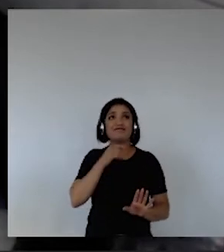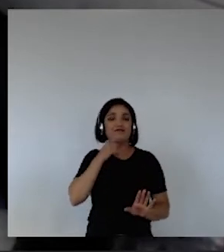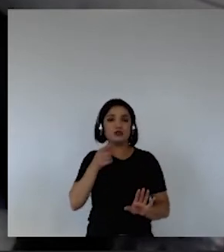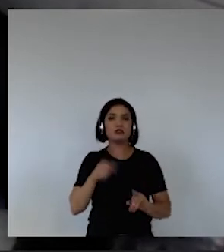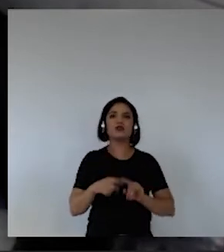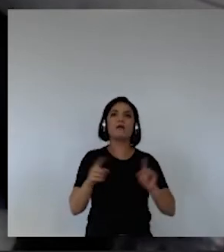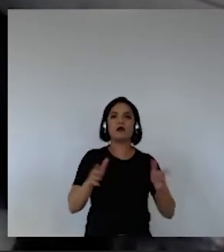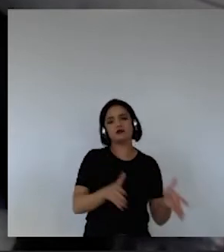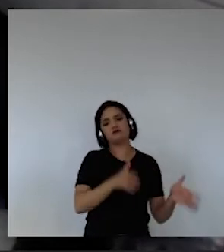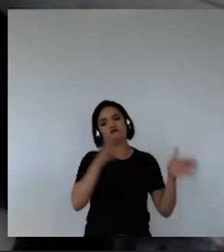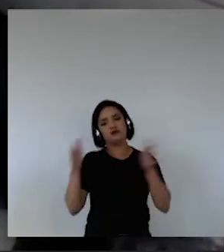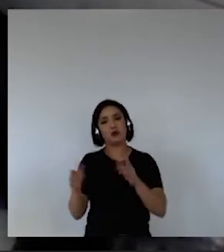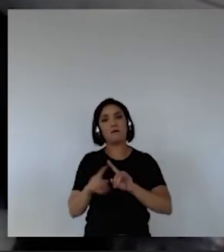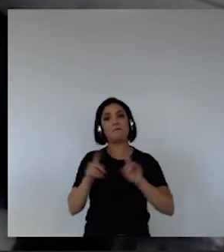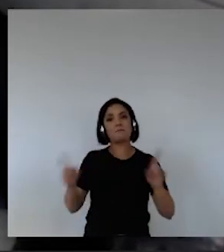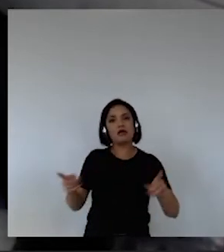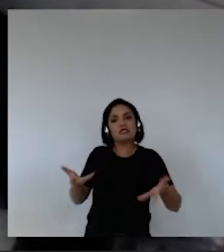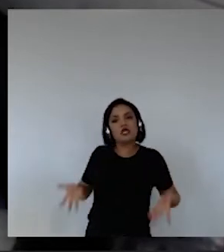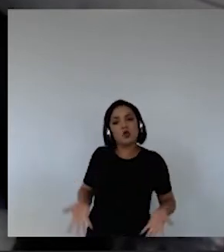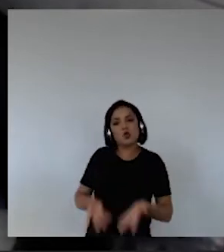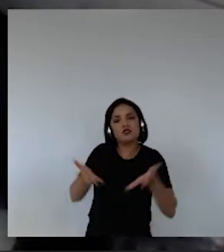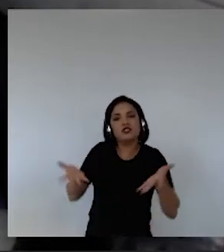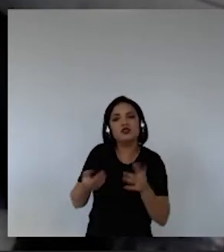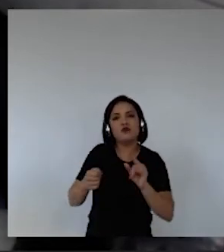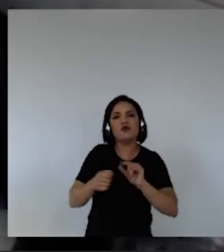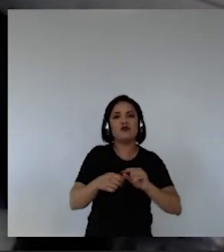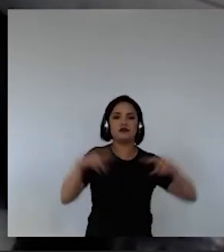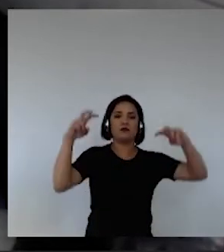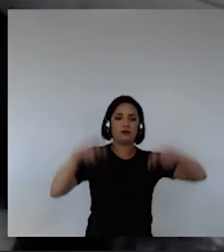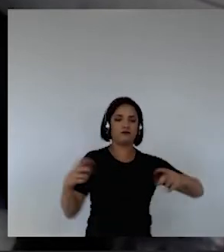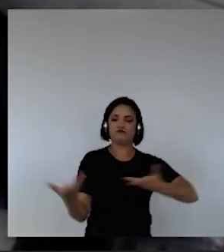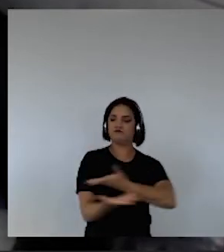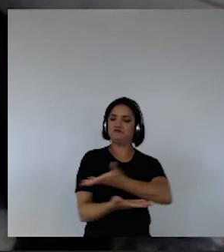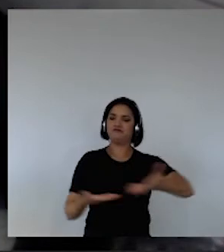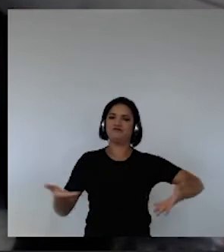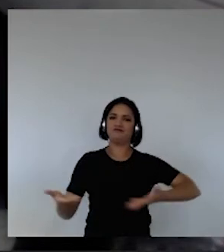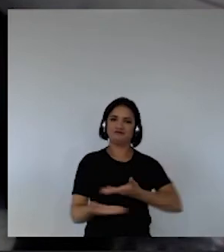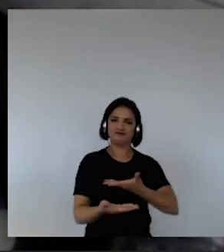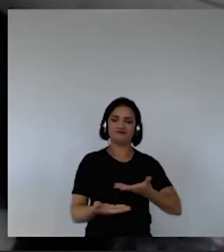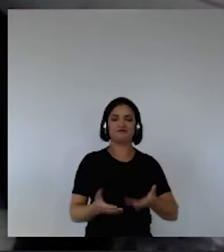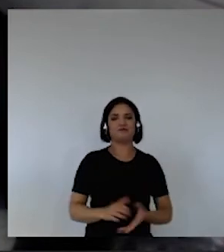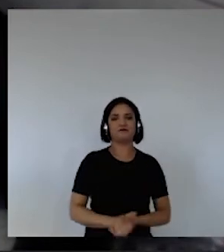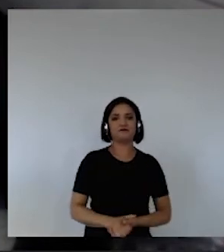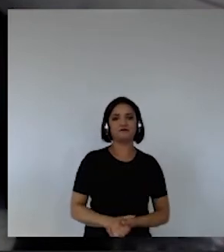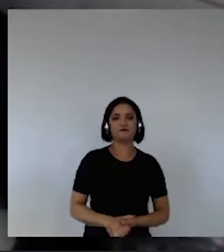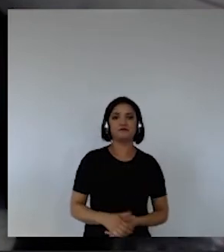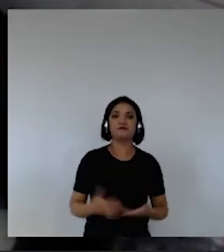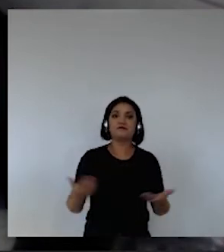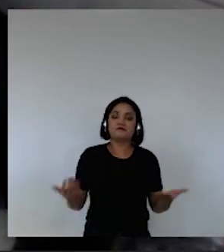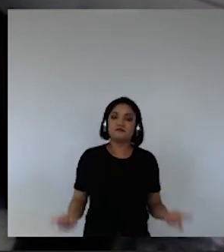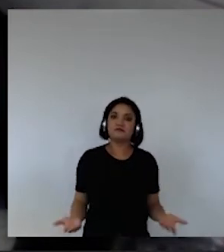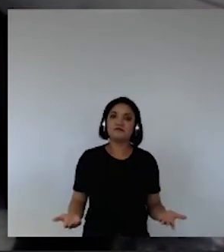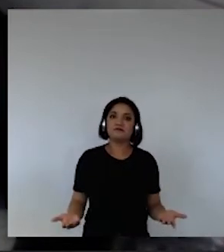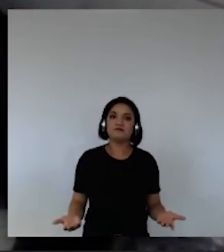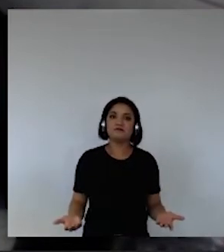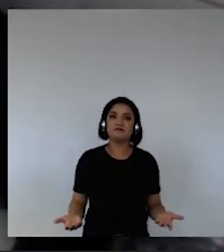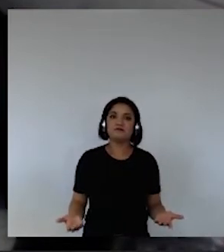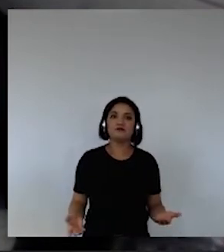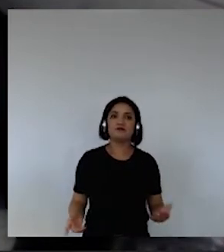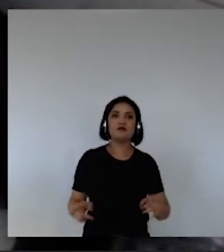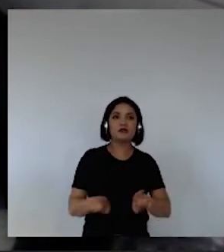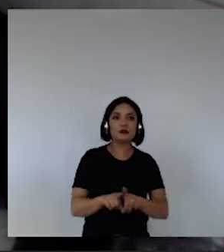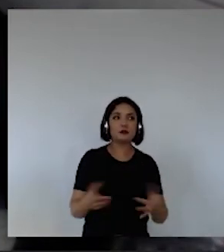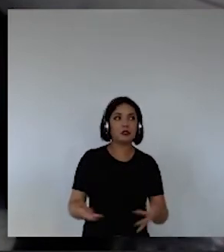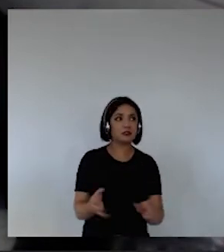e parta para a arbitragem. Mas isso é de extrema negociação. E, sendo assim, voltando e